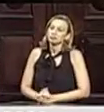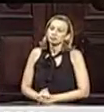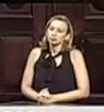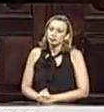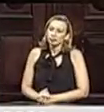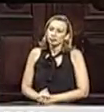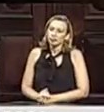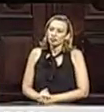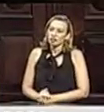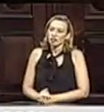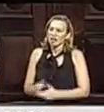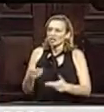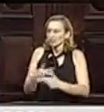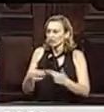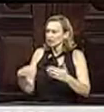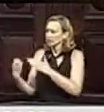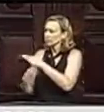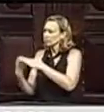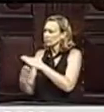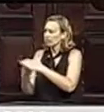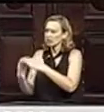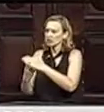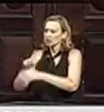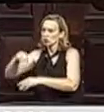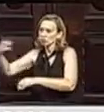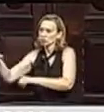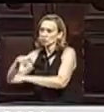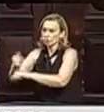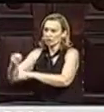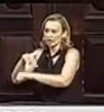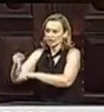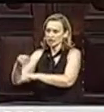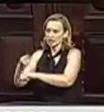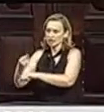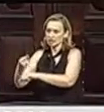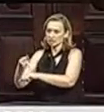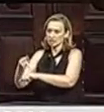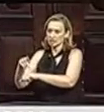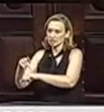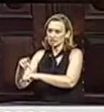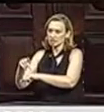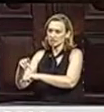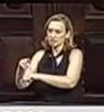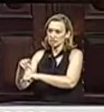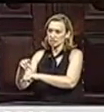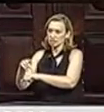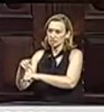As companhias estrangeiras deram um lance de